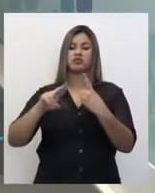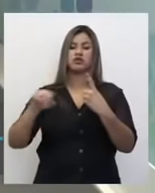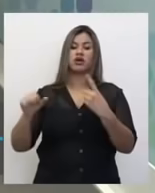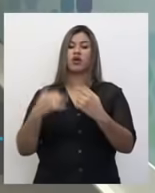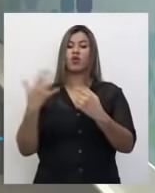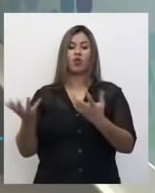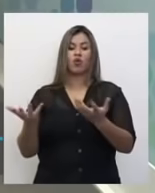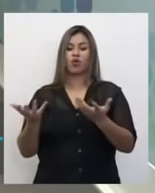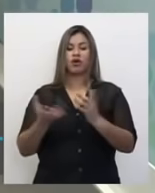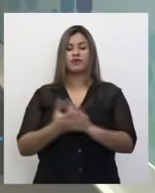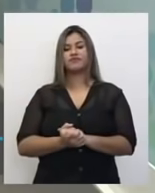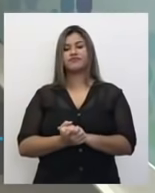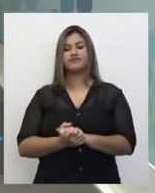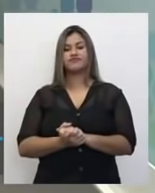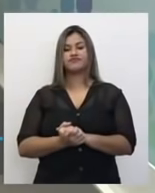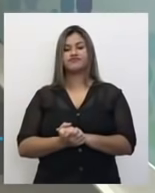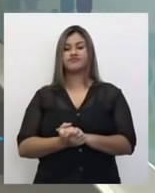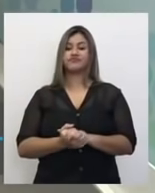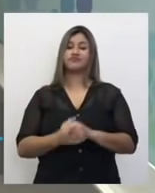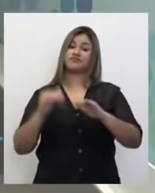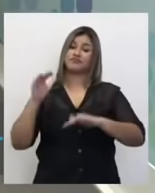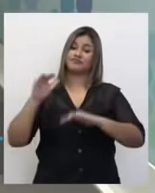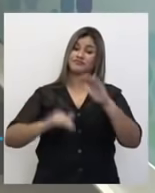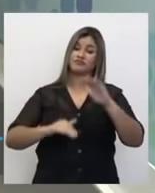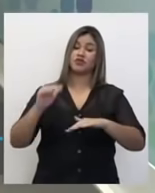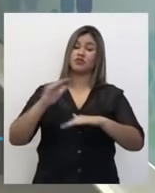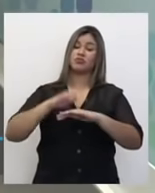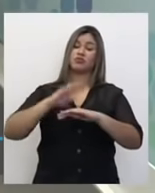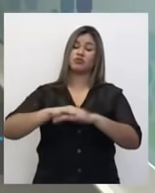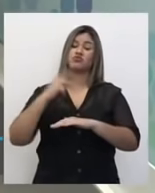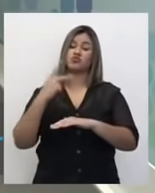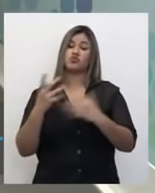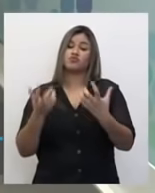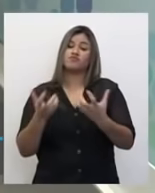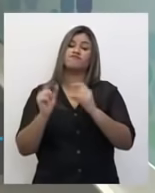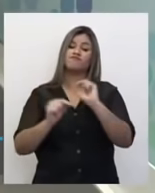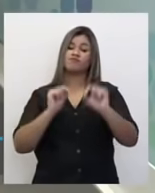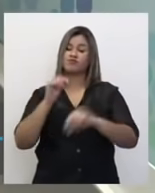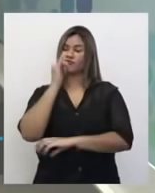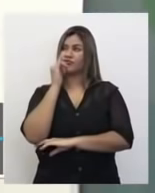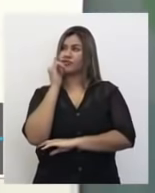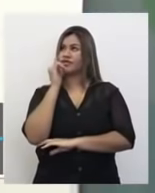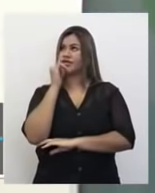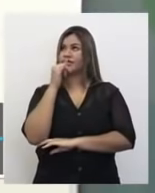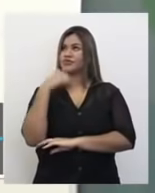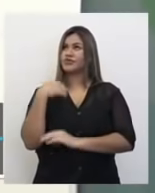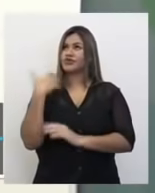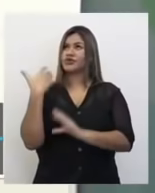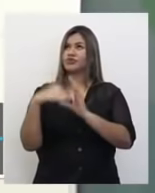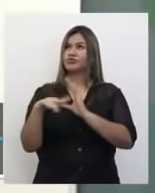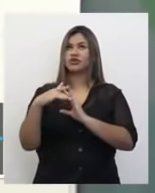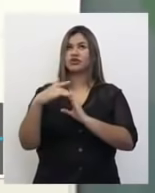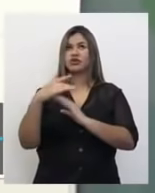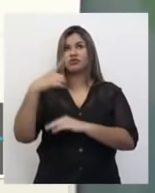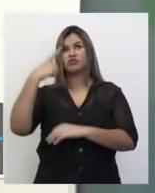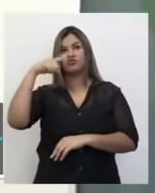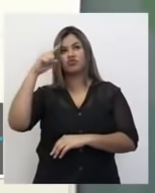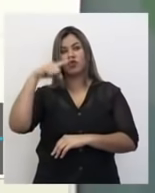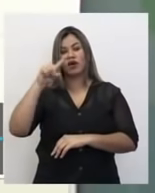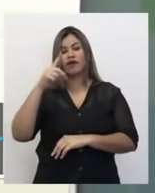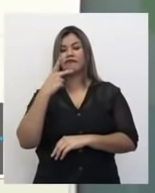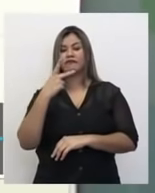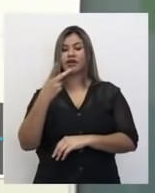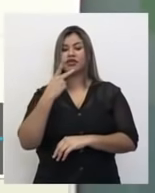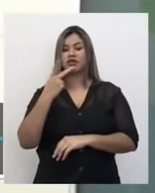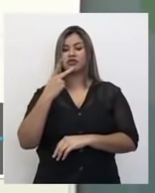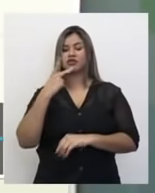tudo depende do que você vai querer fazer. Então, por exemplo, ah, eu quero mandar uma mensagem pra Juliana falando que eu tenho que